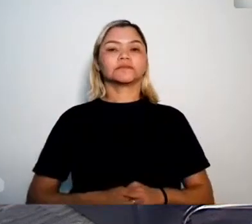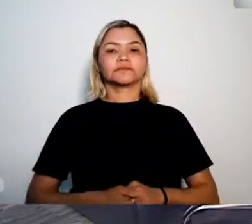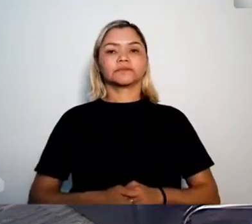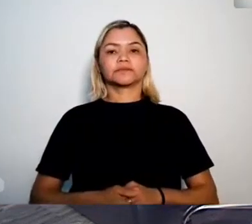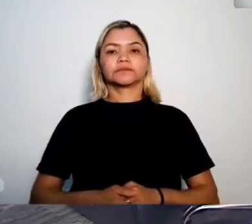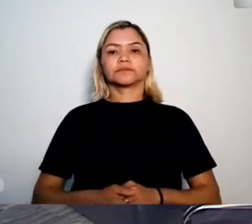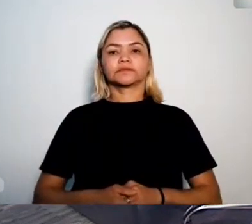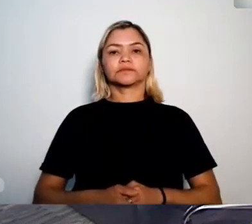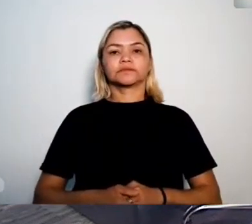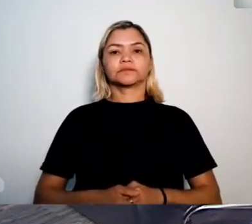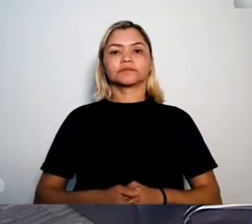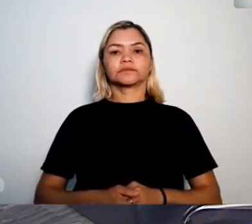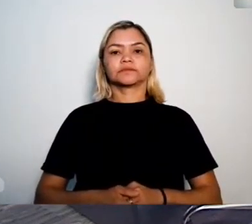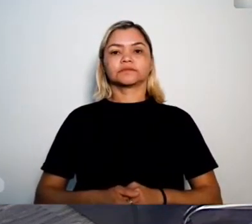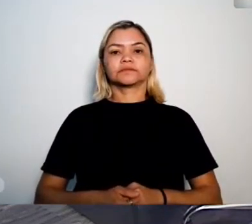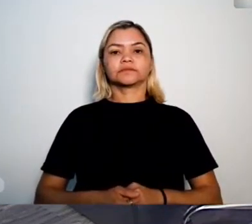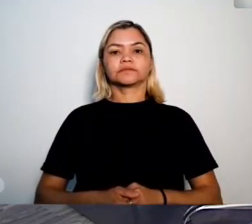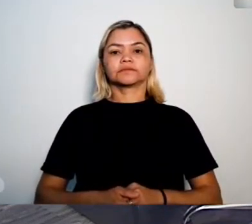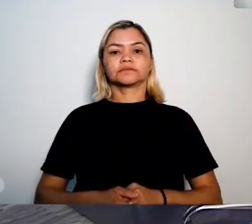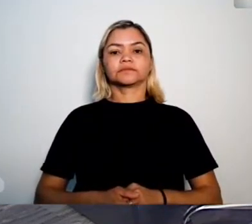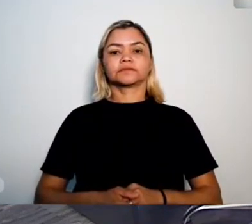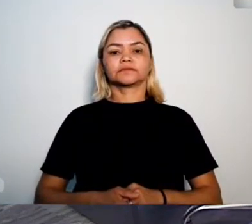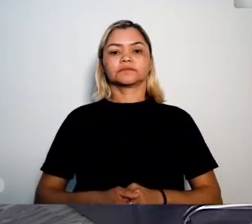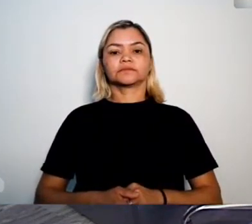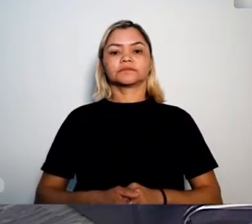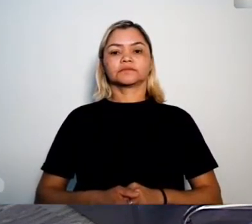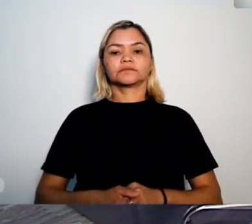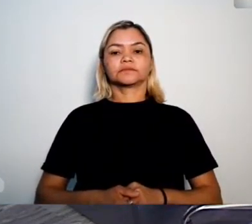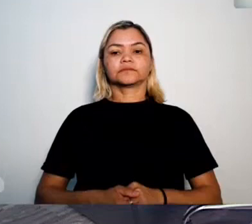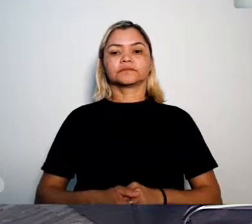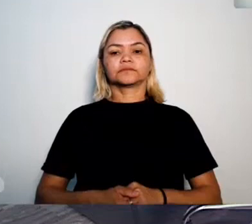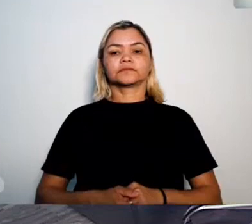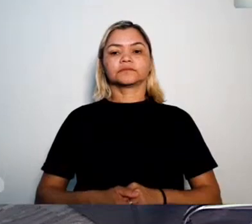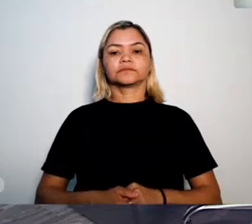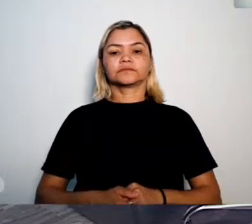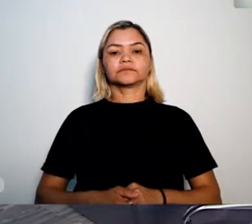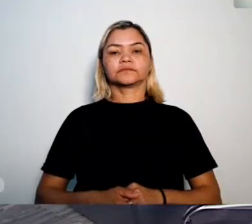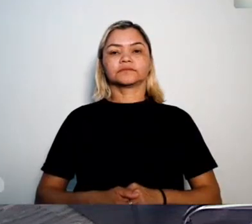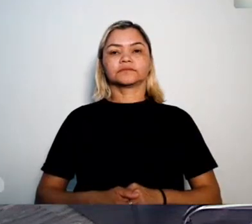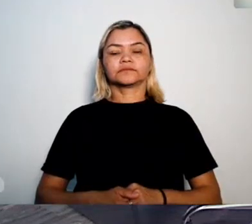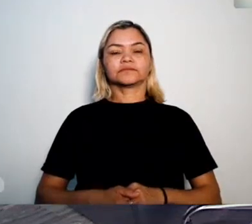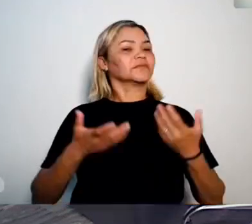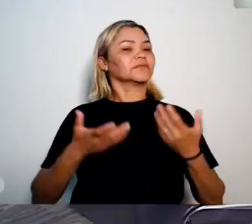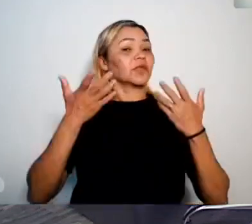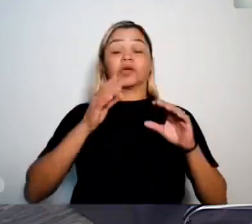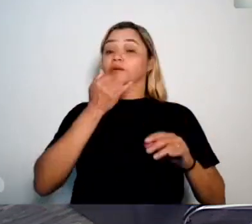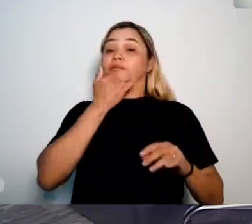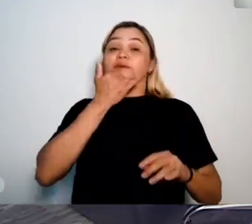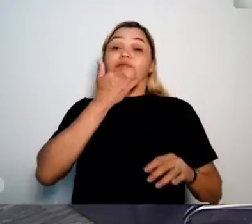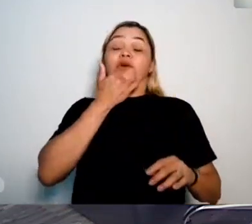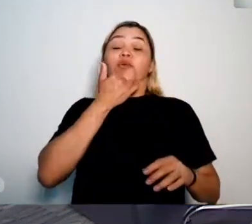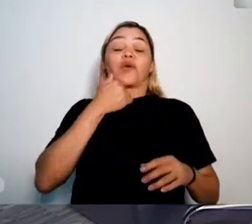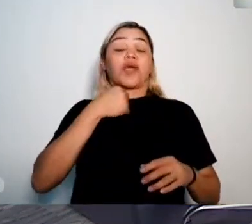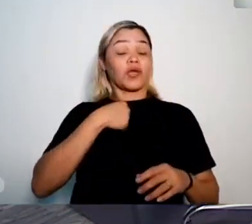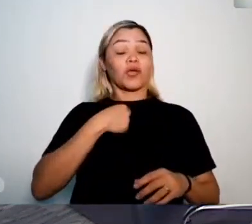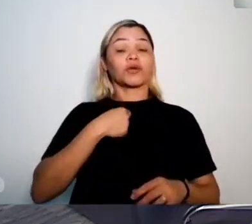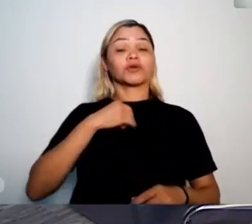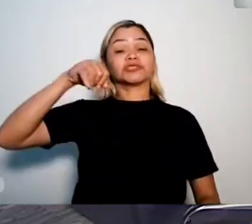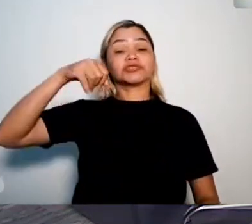Não, perdão. Sou contrária ao destaque. Vereador Sargento Laudo.